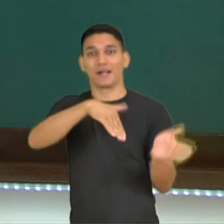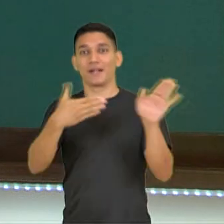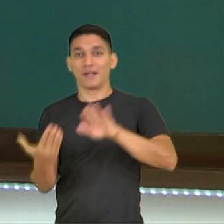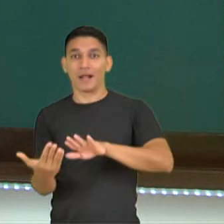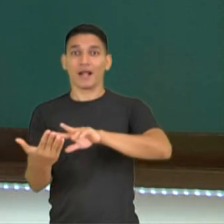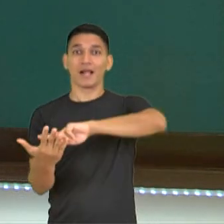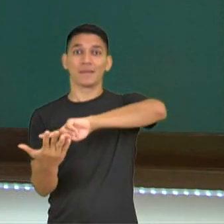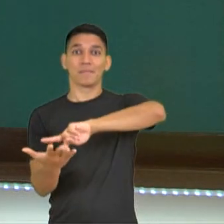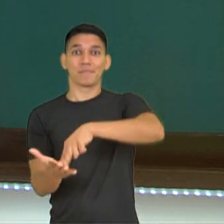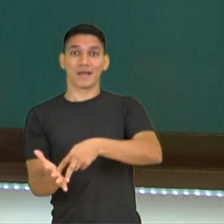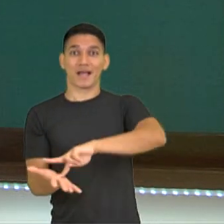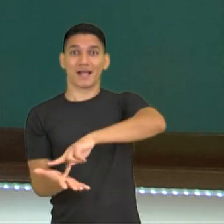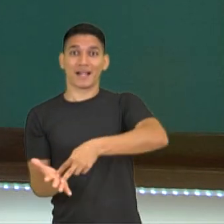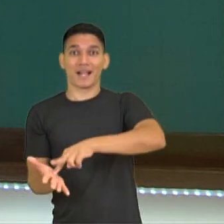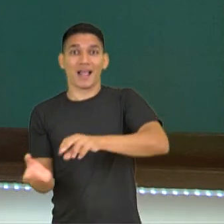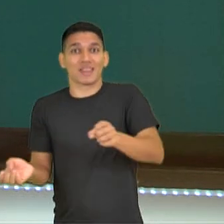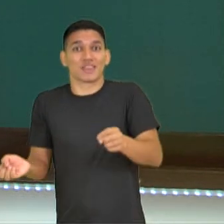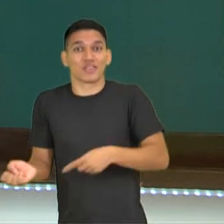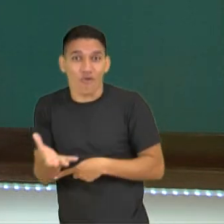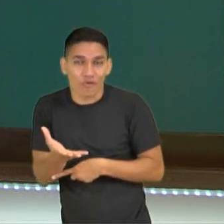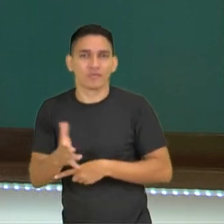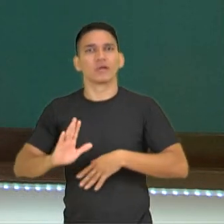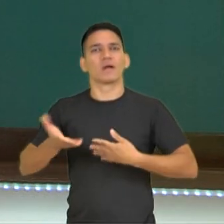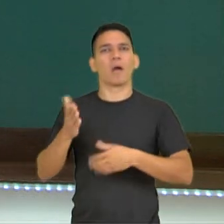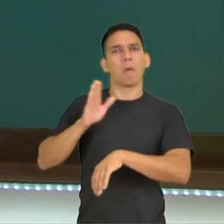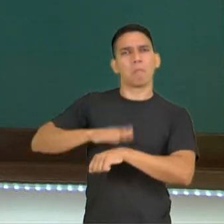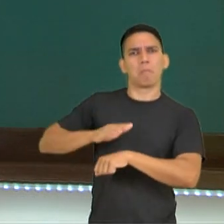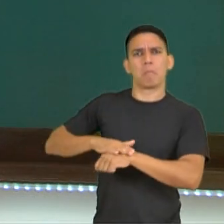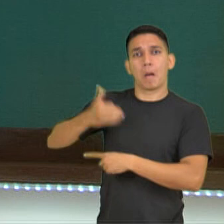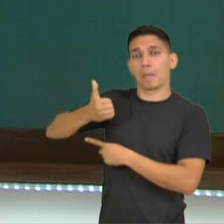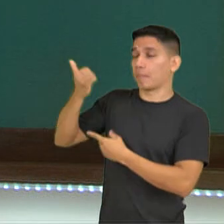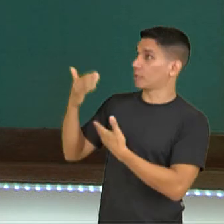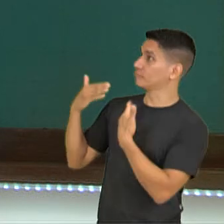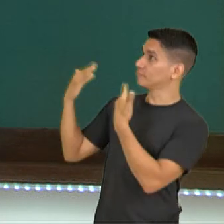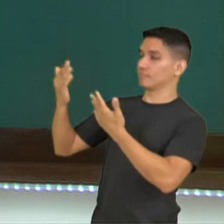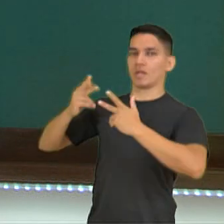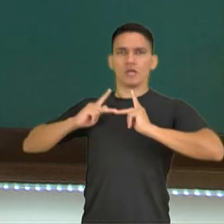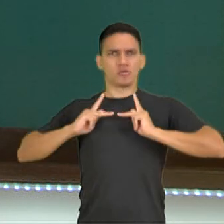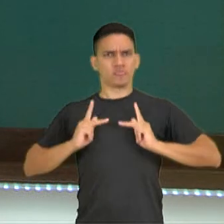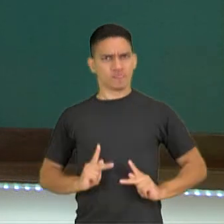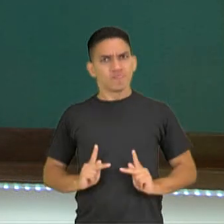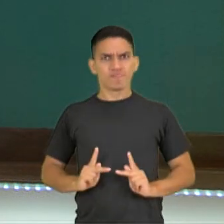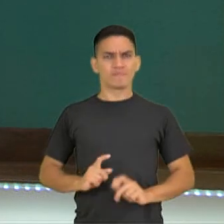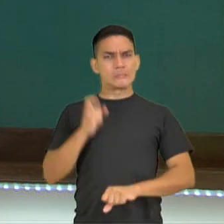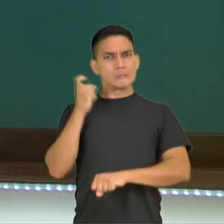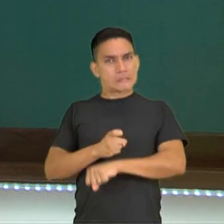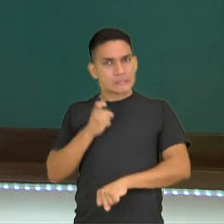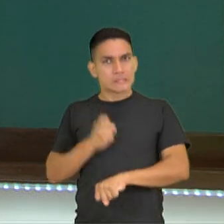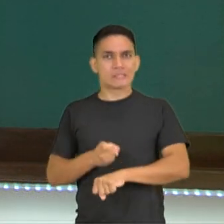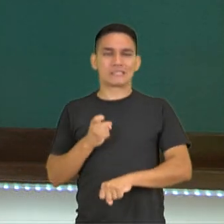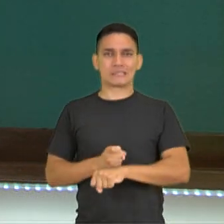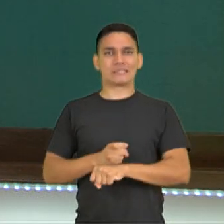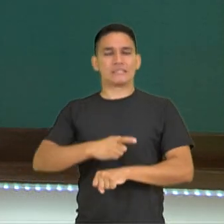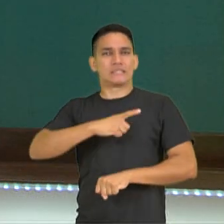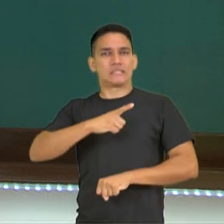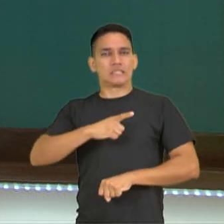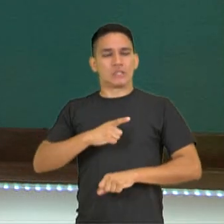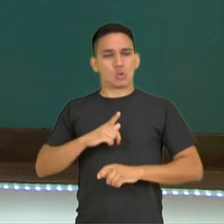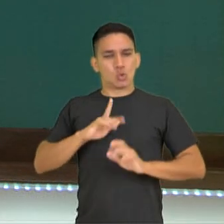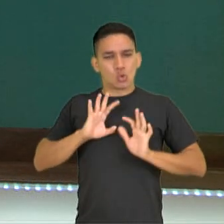moderna. Enquanto num primeiro momento eu tenho a postura rígida, aqueles movimentos